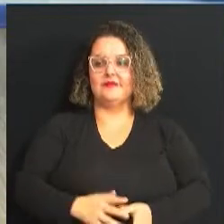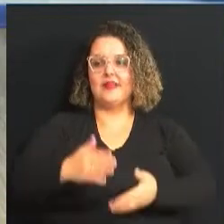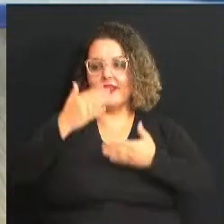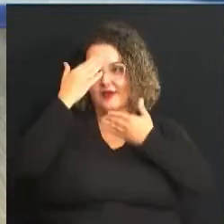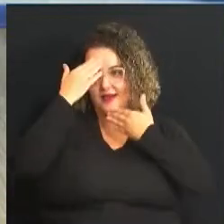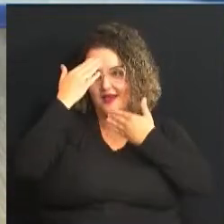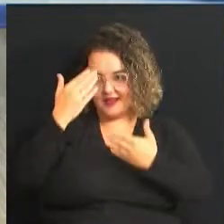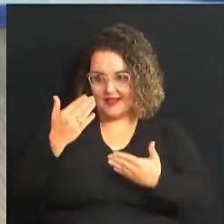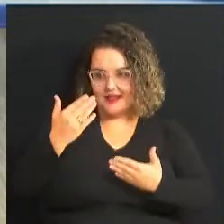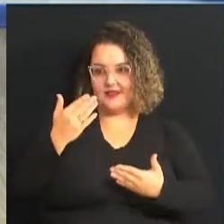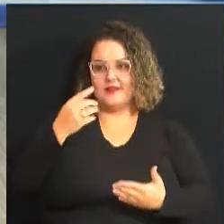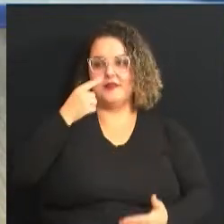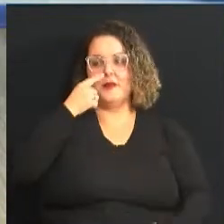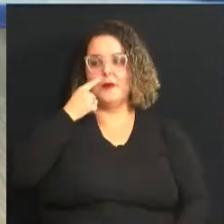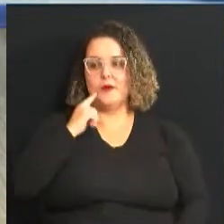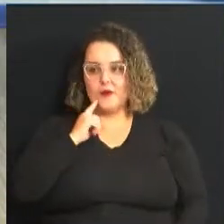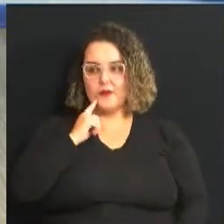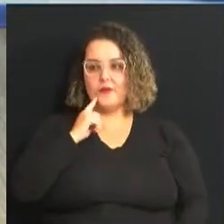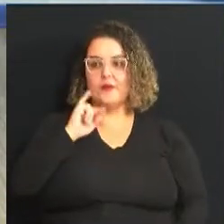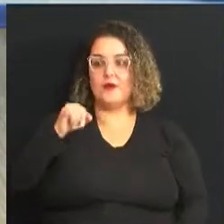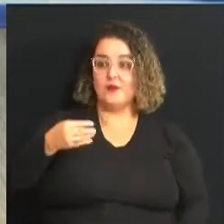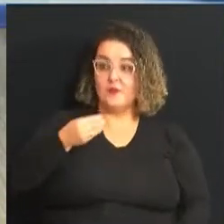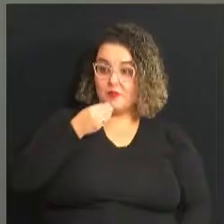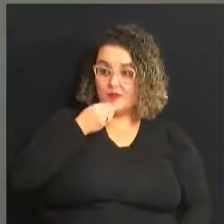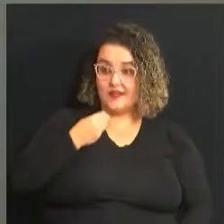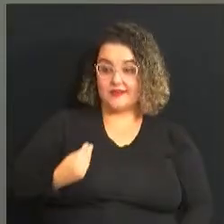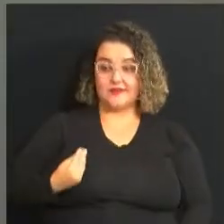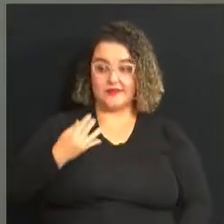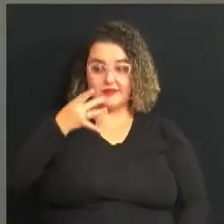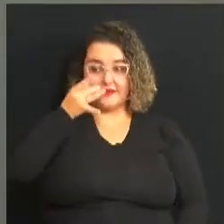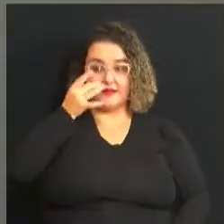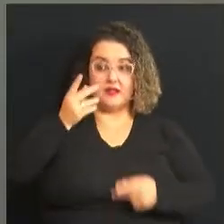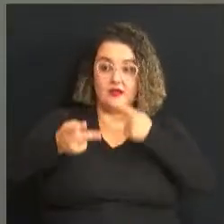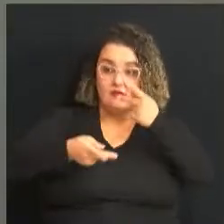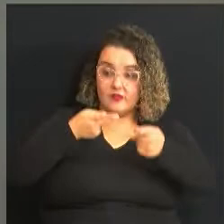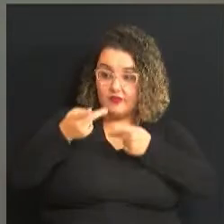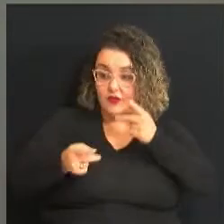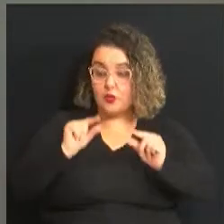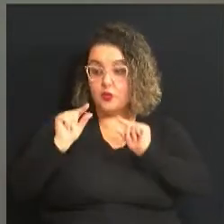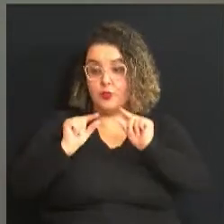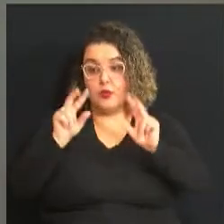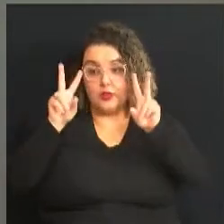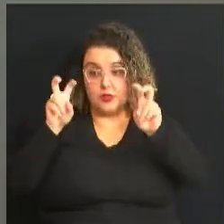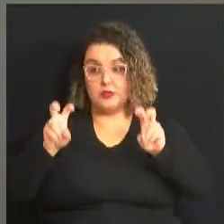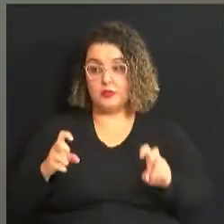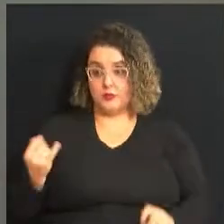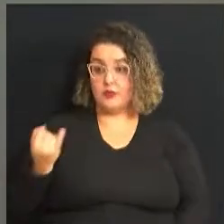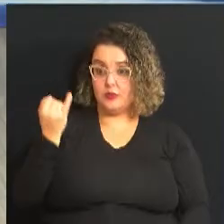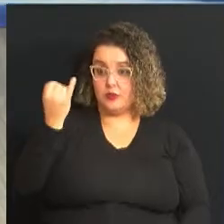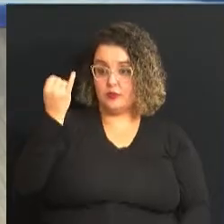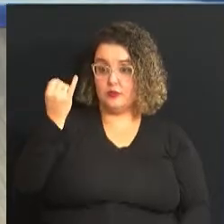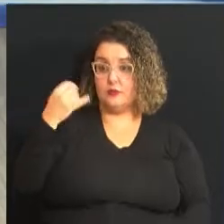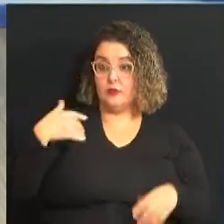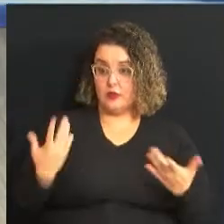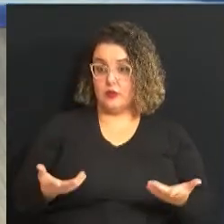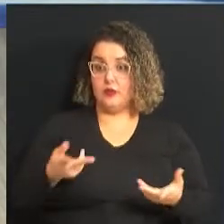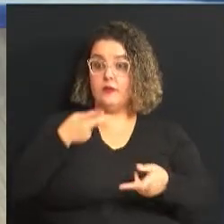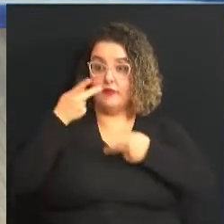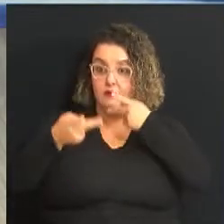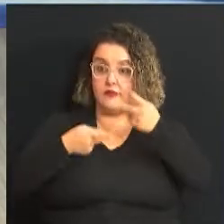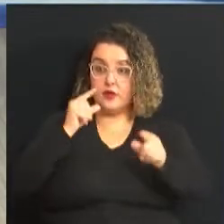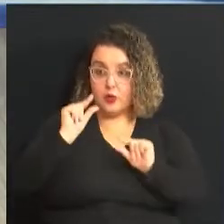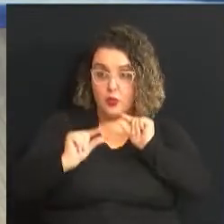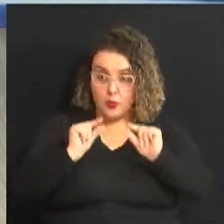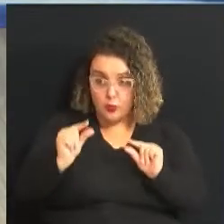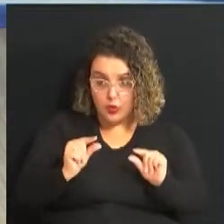Eu que agradeço, Fabiana, a oportunidade de estar aqui e falar um pouquinho a respeito desse tema tão Doutor, importante. então já vamos falar um pouquinho sobre esse tema,